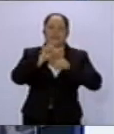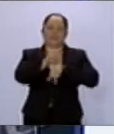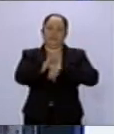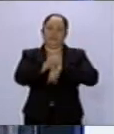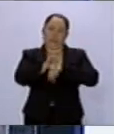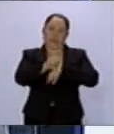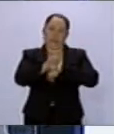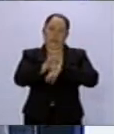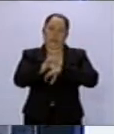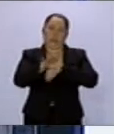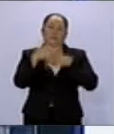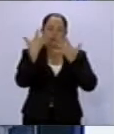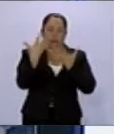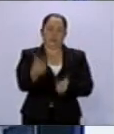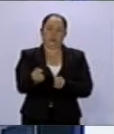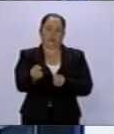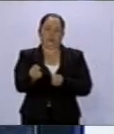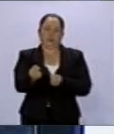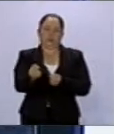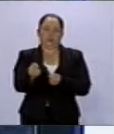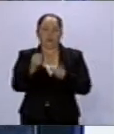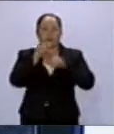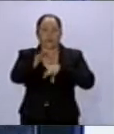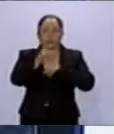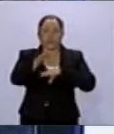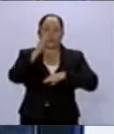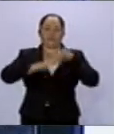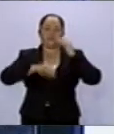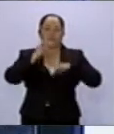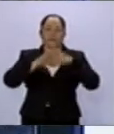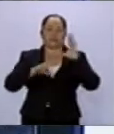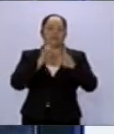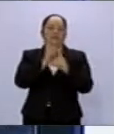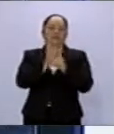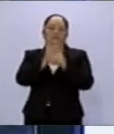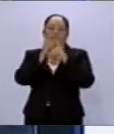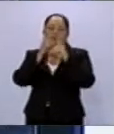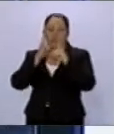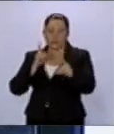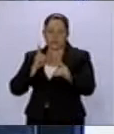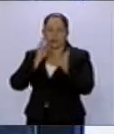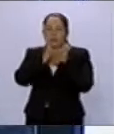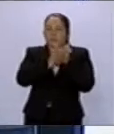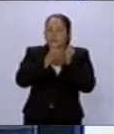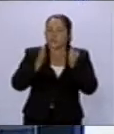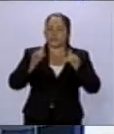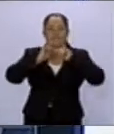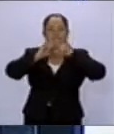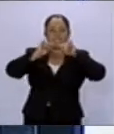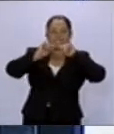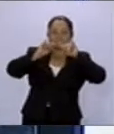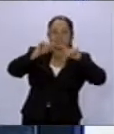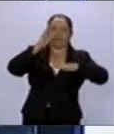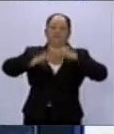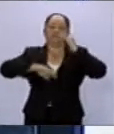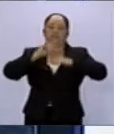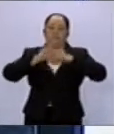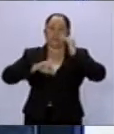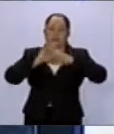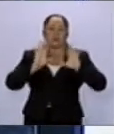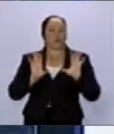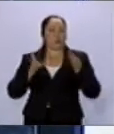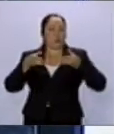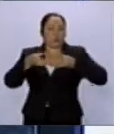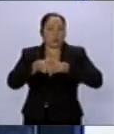federais que são meritórias no processo de formação a distância e que não está estabelecendo esse processo formativo da especialização com esse conjunto